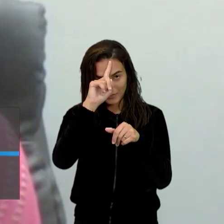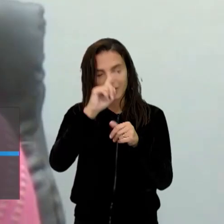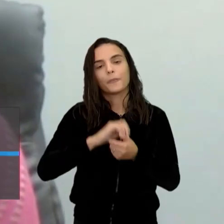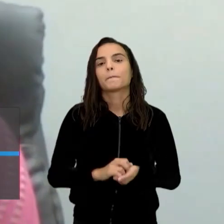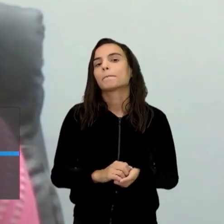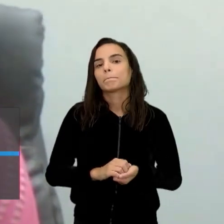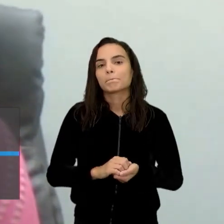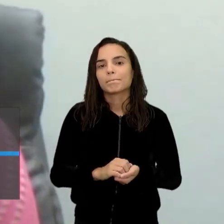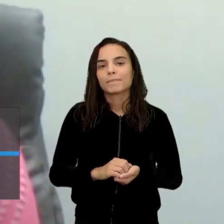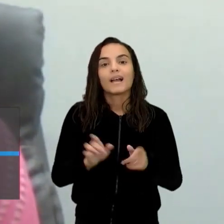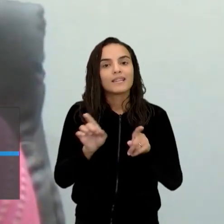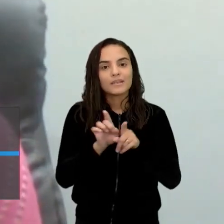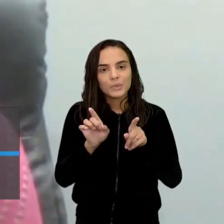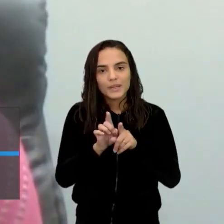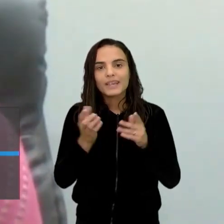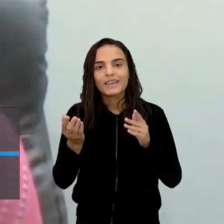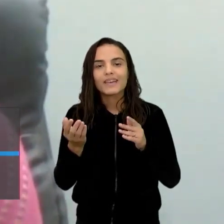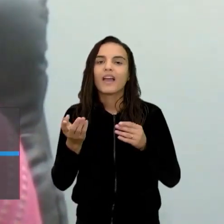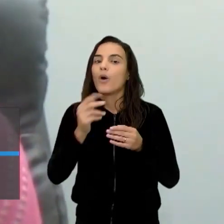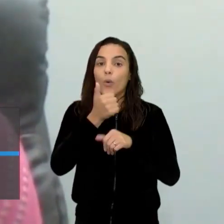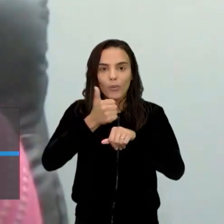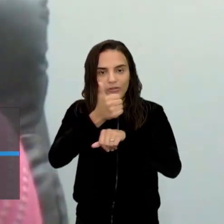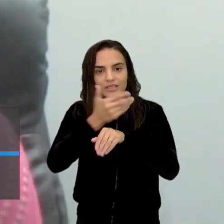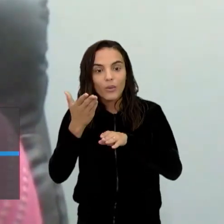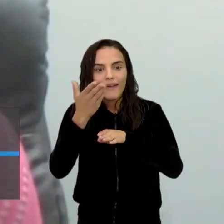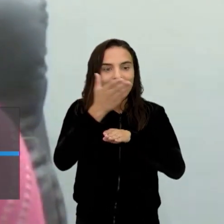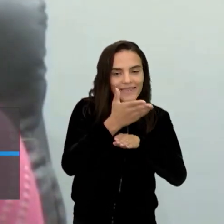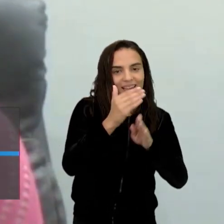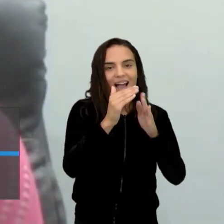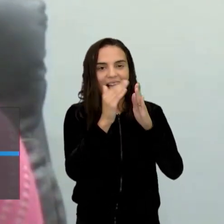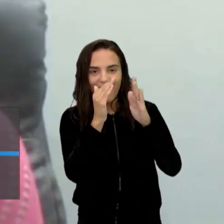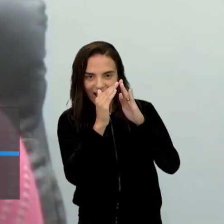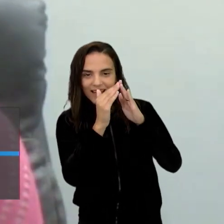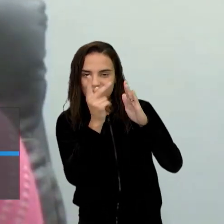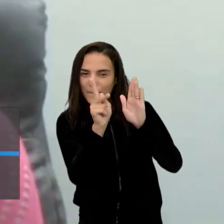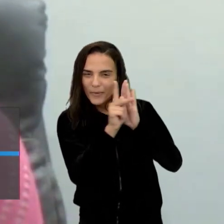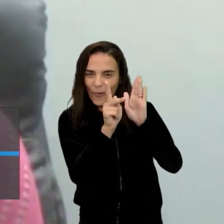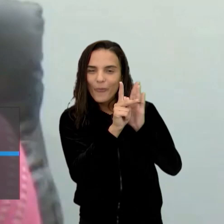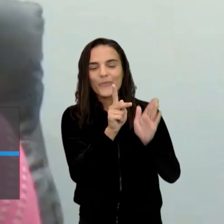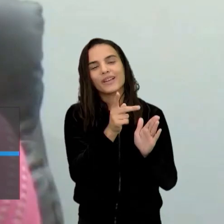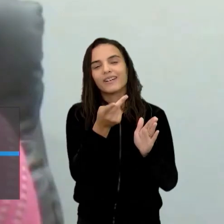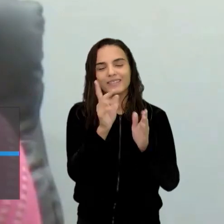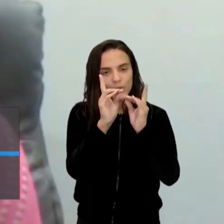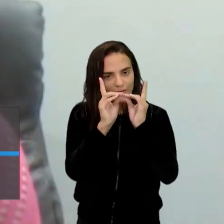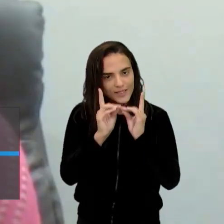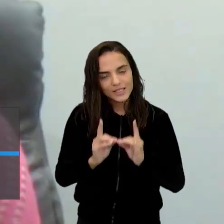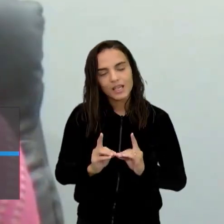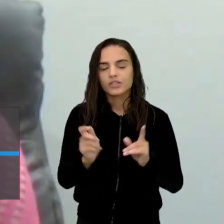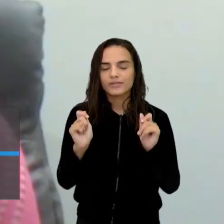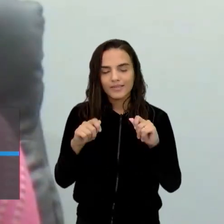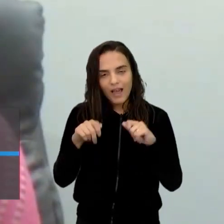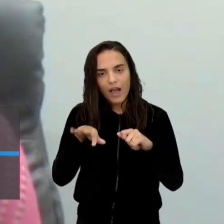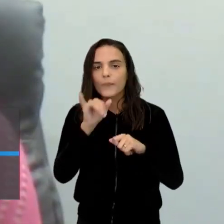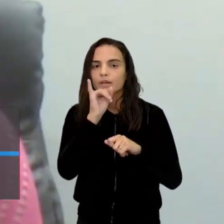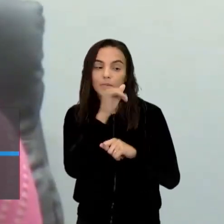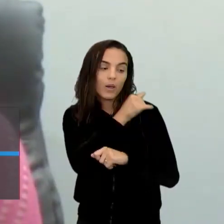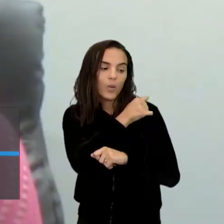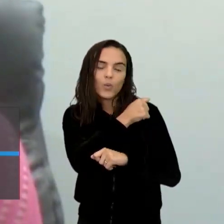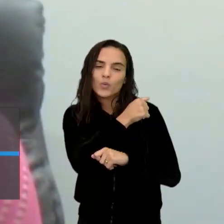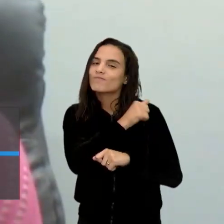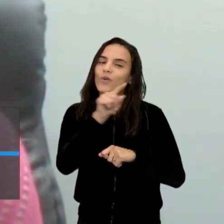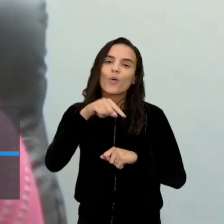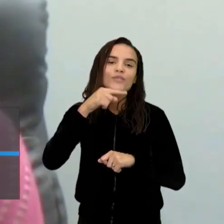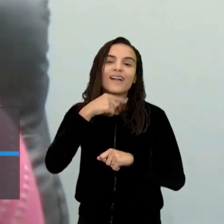atendimento domiciliar que eu falei para vocês da resolução 25, que são alunos que não conseguem ir